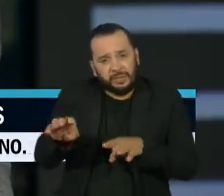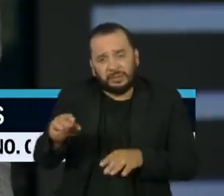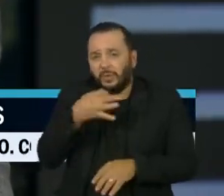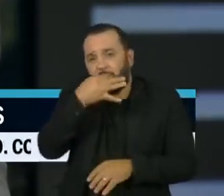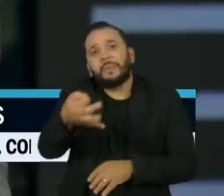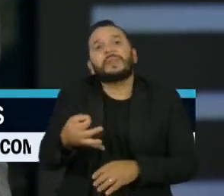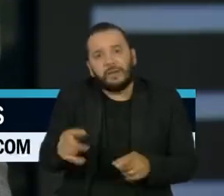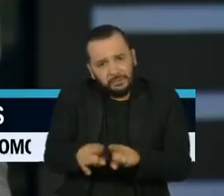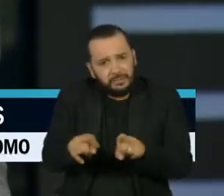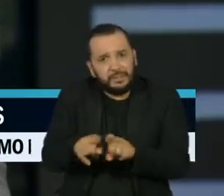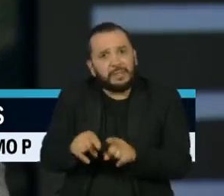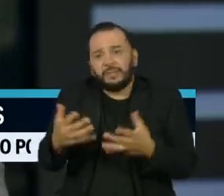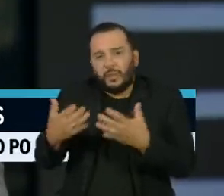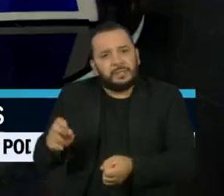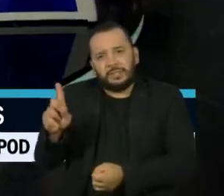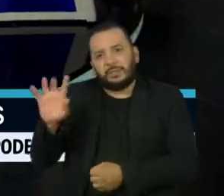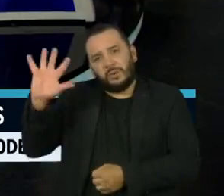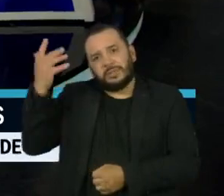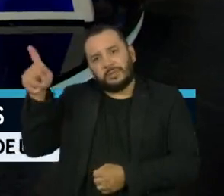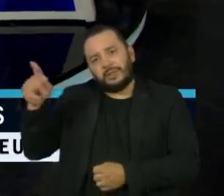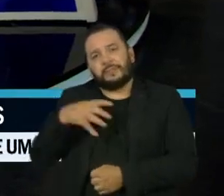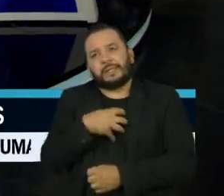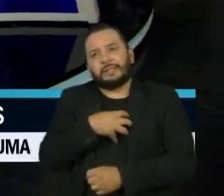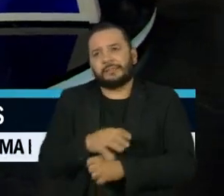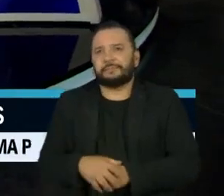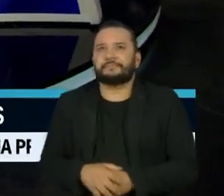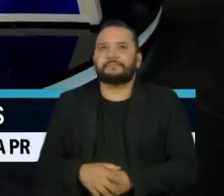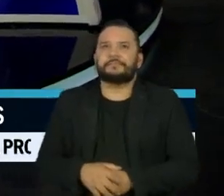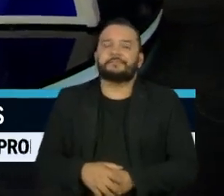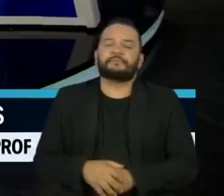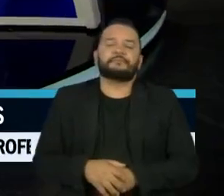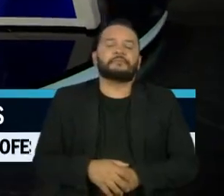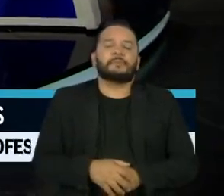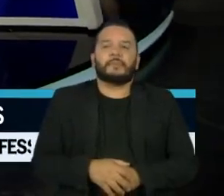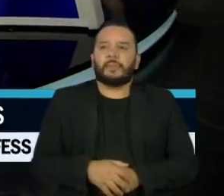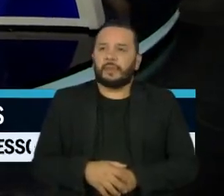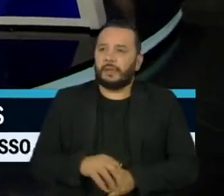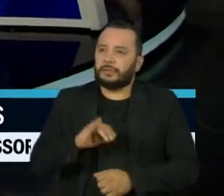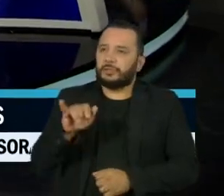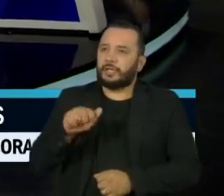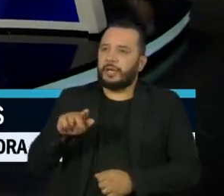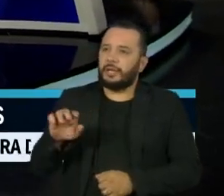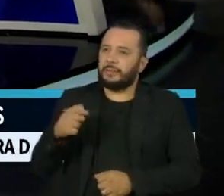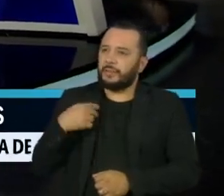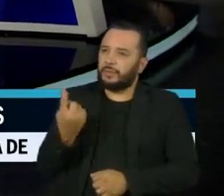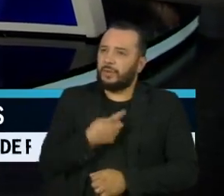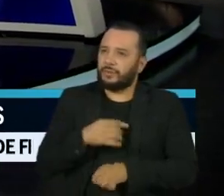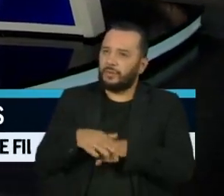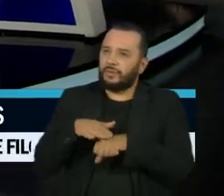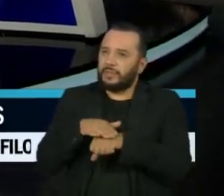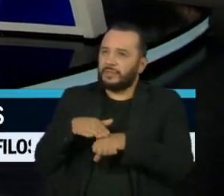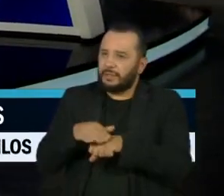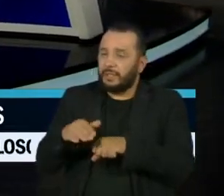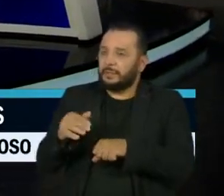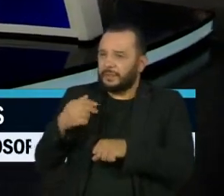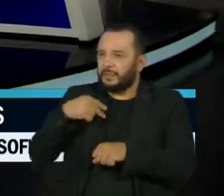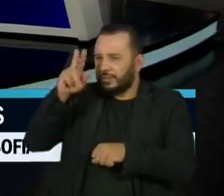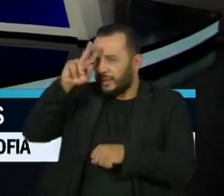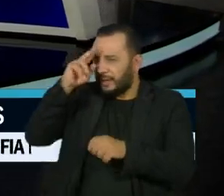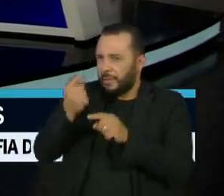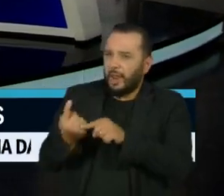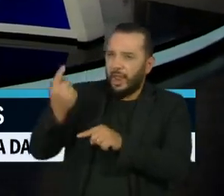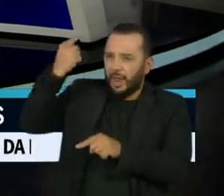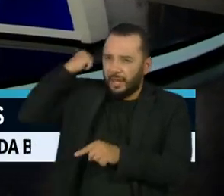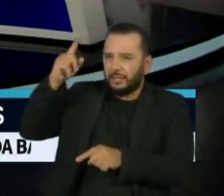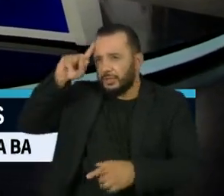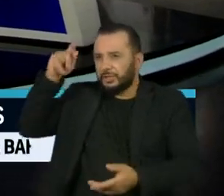que é inaceitável o que ocorreu na Bahia. Jaime, nós estávamos também conversando na redação hoje à tarde que quem viveu de perto a ditadura diz que